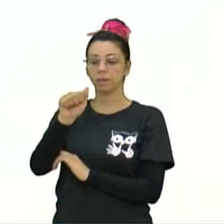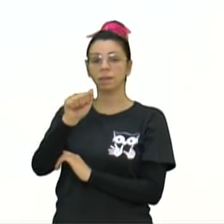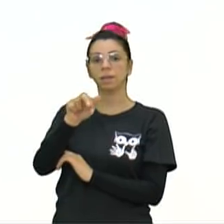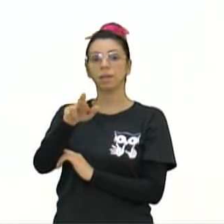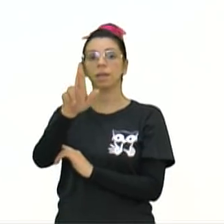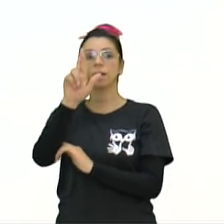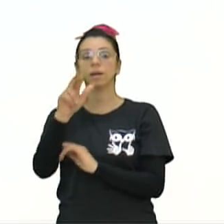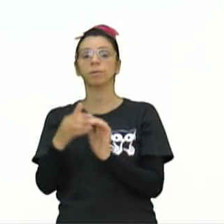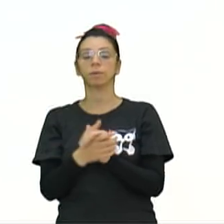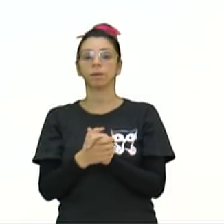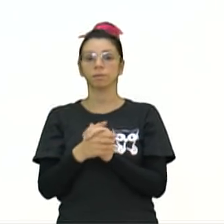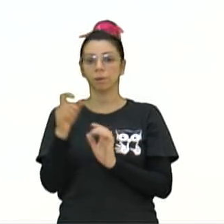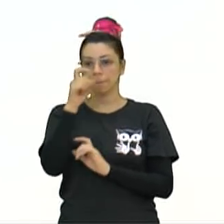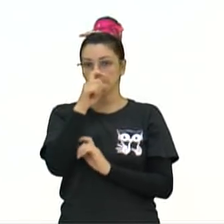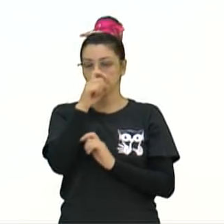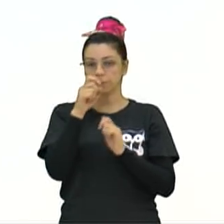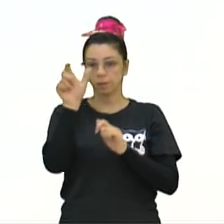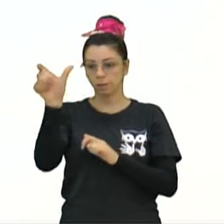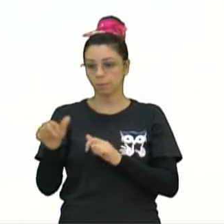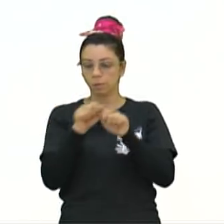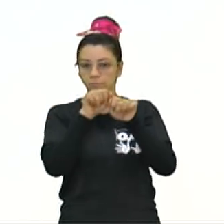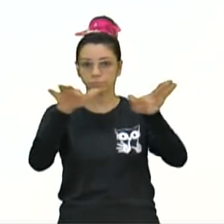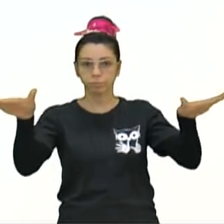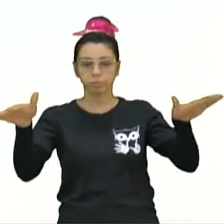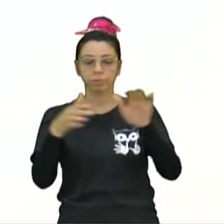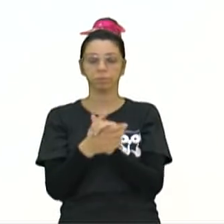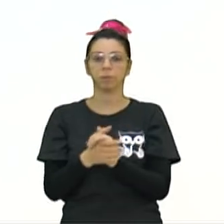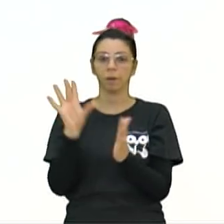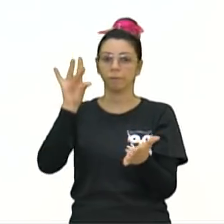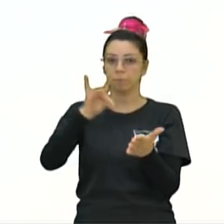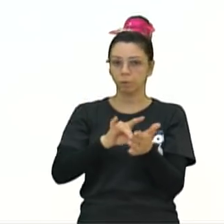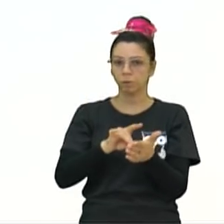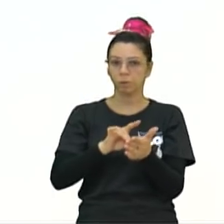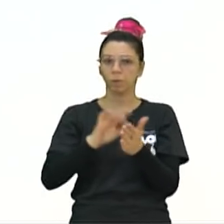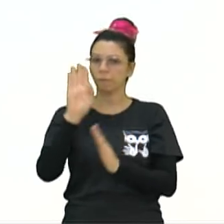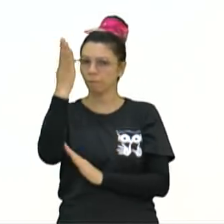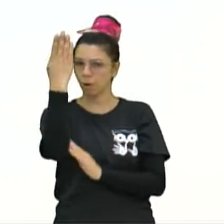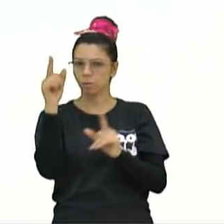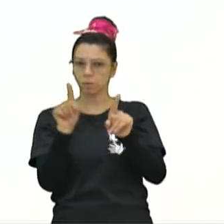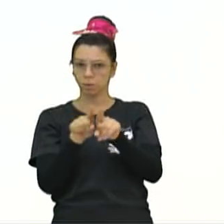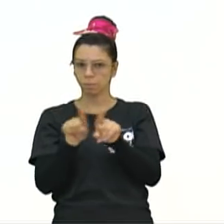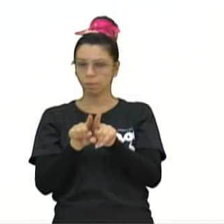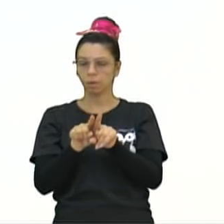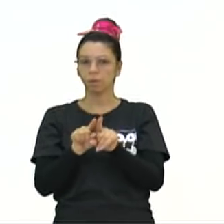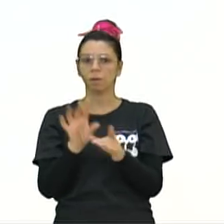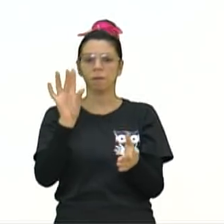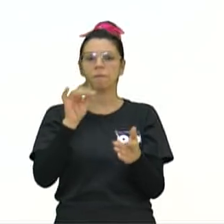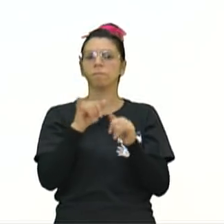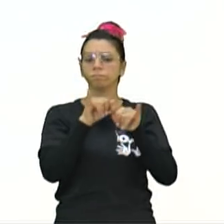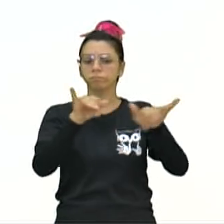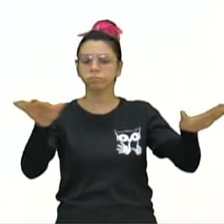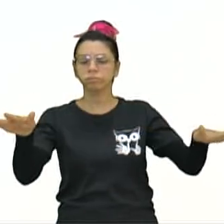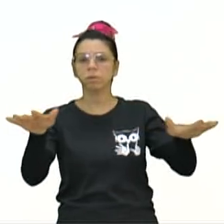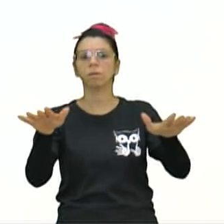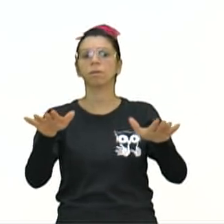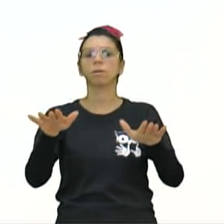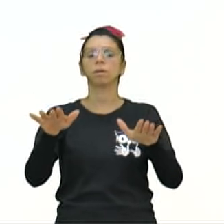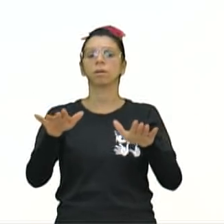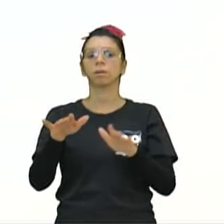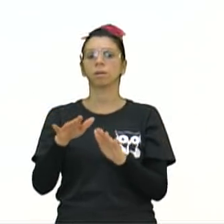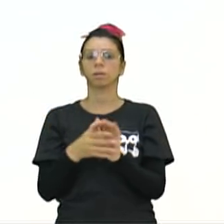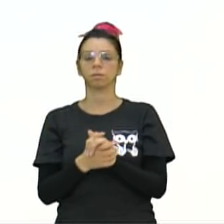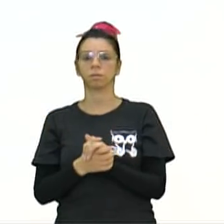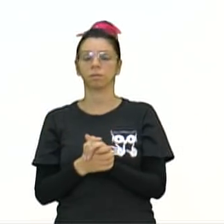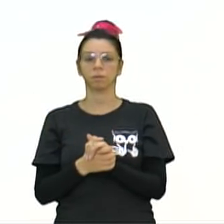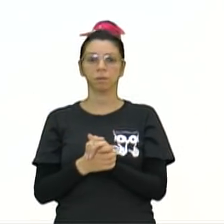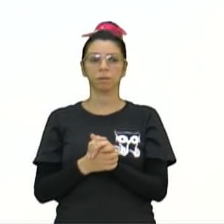proferir afirmações falsas. C, proferir invenção que possa desonrar alguém. Ou D, todas as alternativas